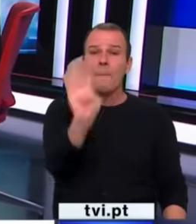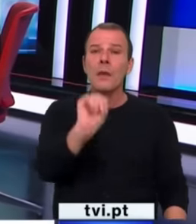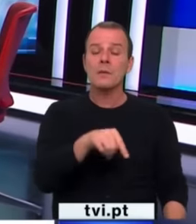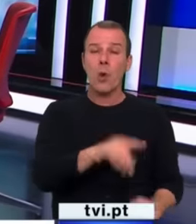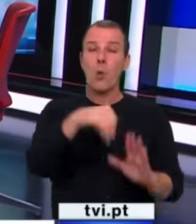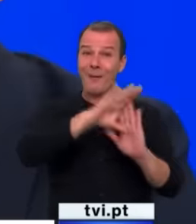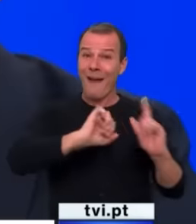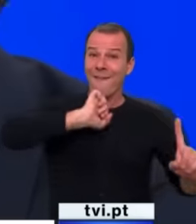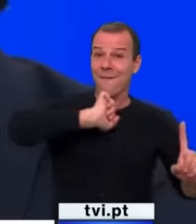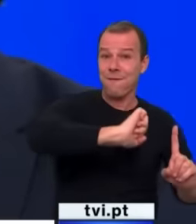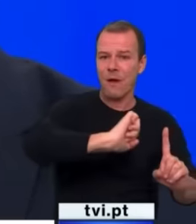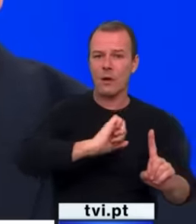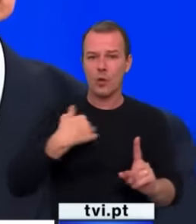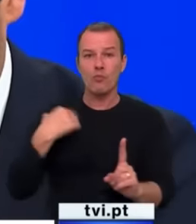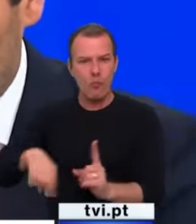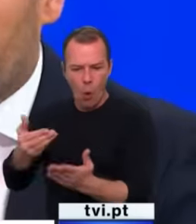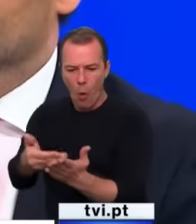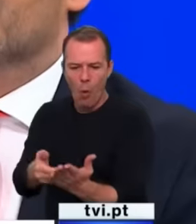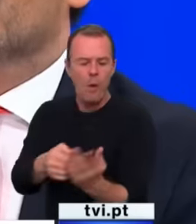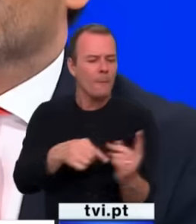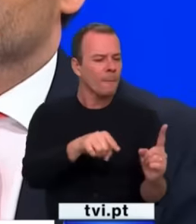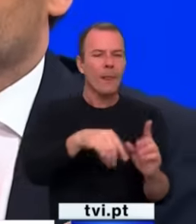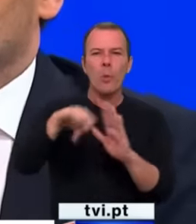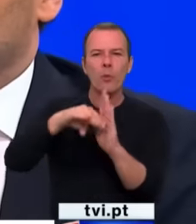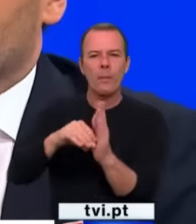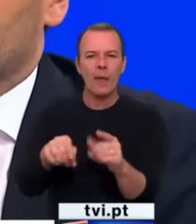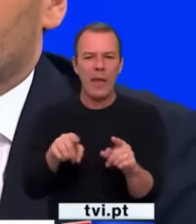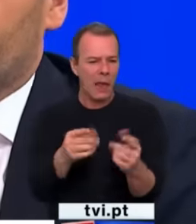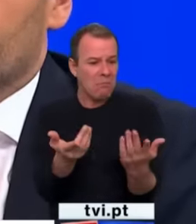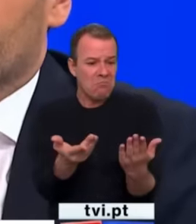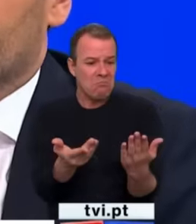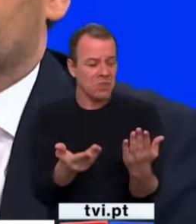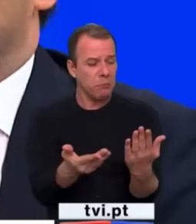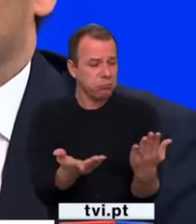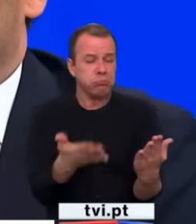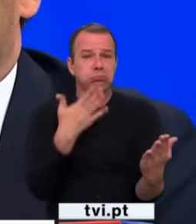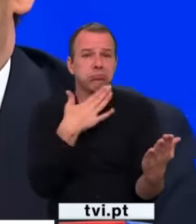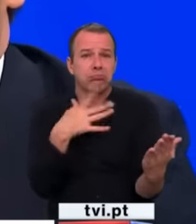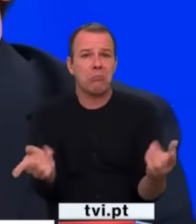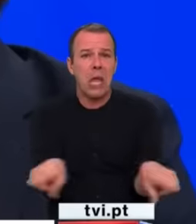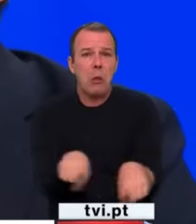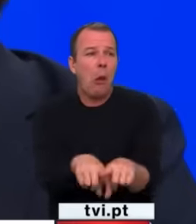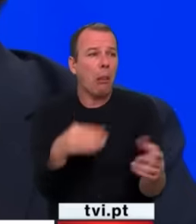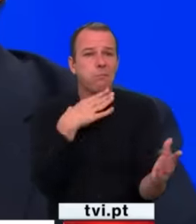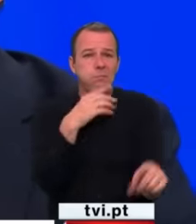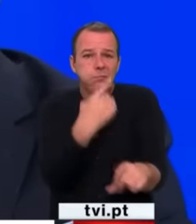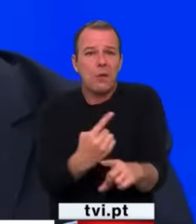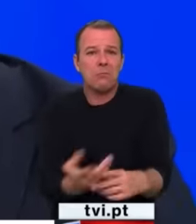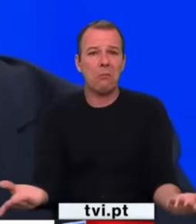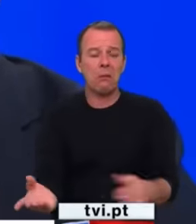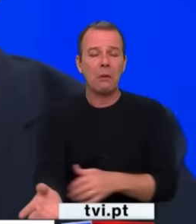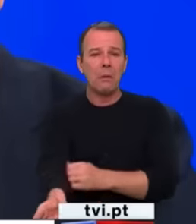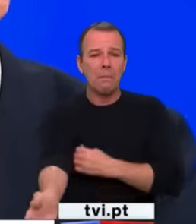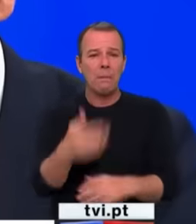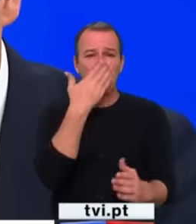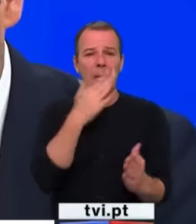programa do Pedro Nuno Santos, que eu tenho aqui, do Partido Socialista, é um bocadinho como ao melhorá-lo. É, não faz bem nem faz mal. Deixa tudo igual. Porque é verdade, o PS